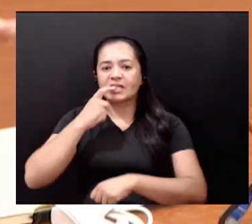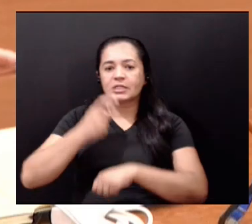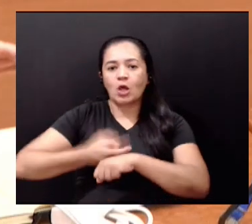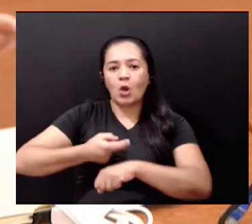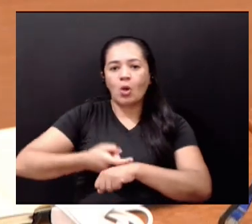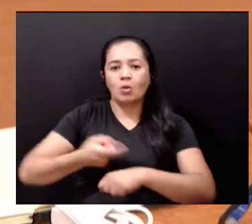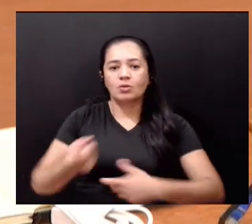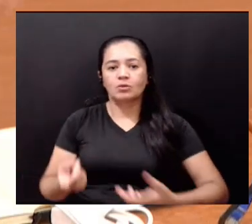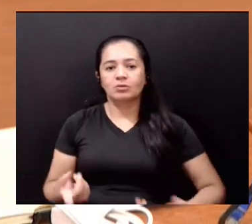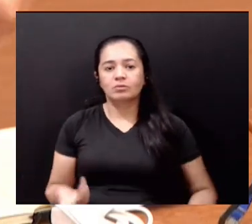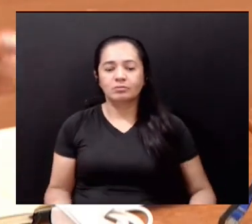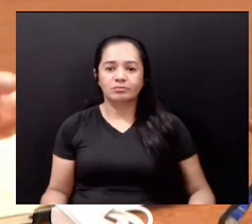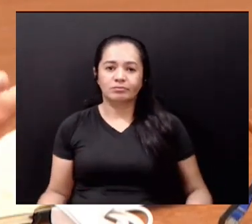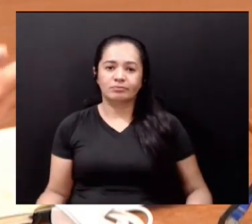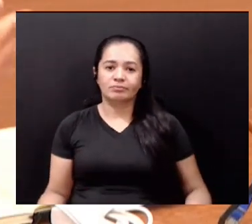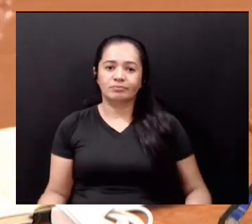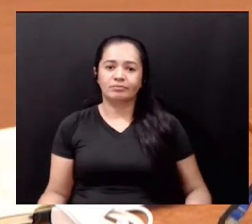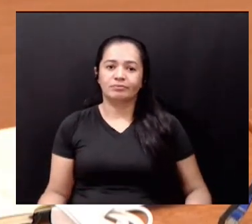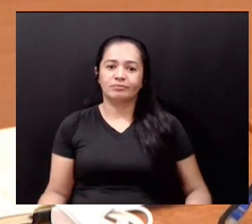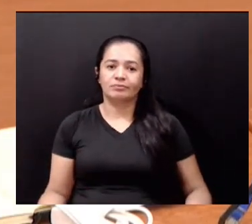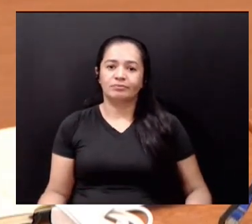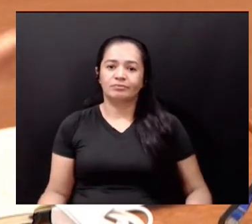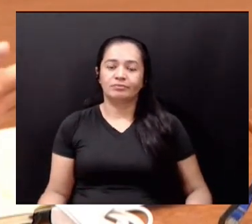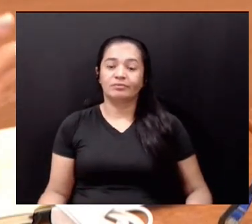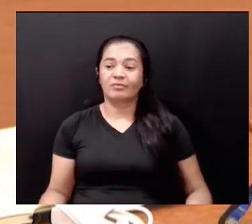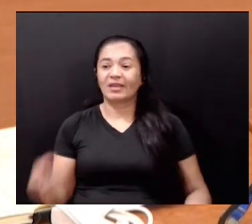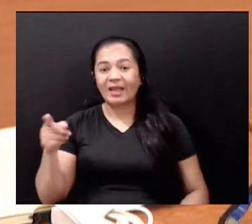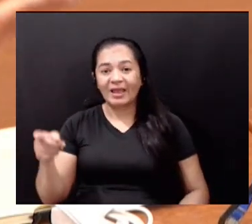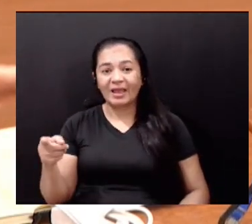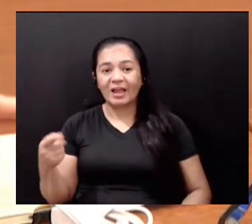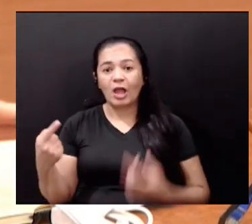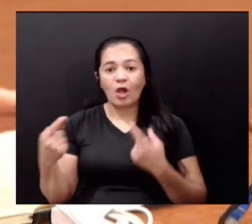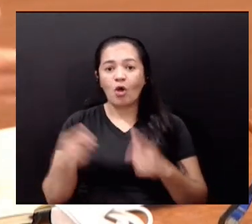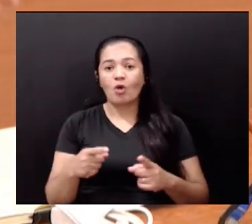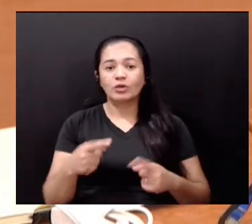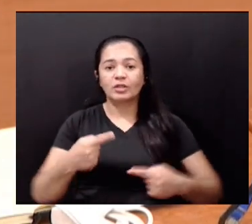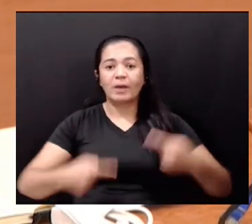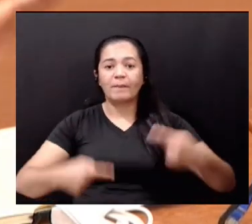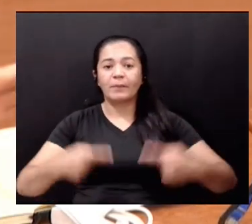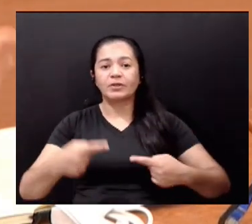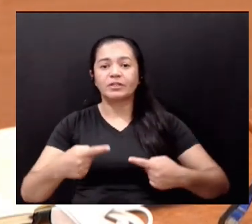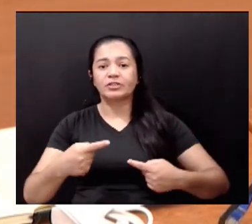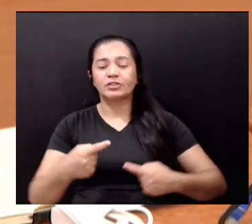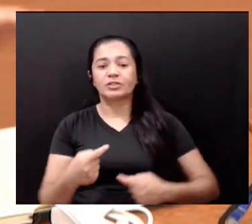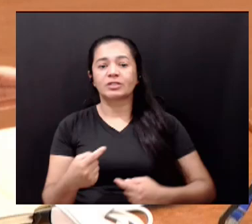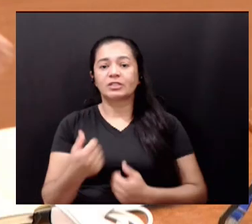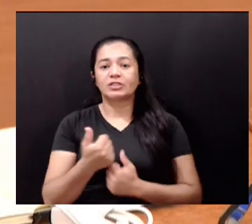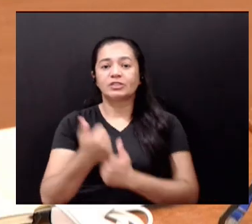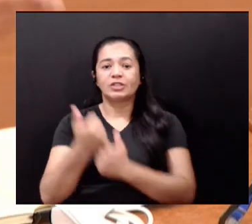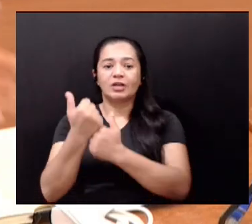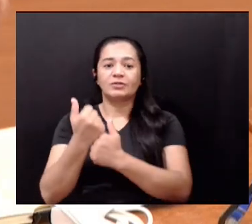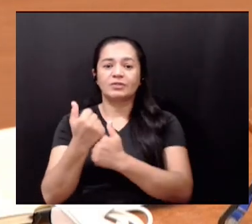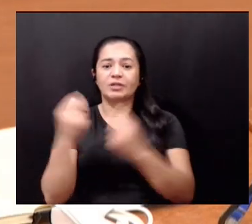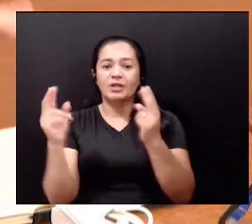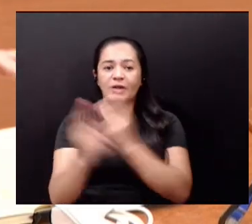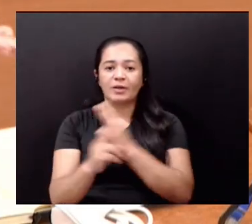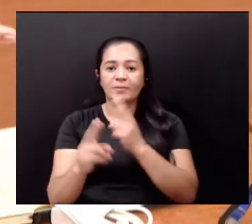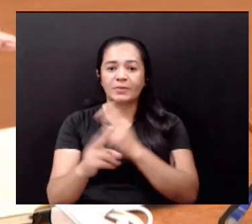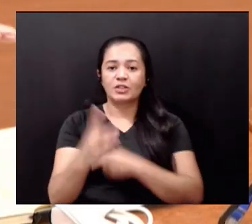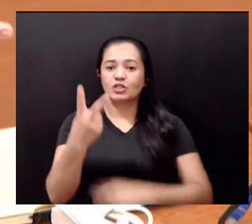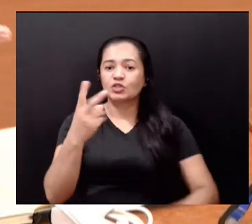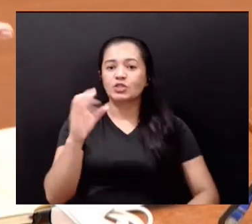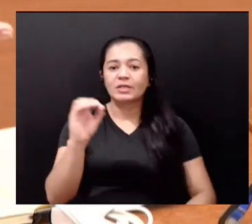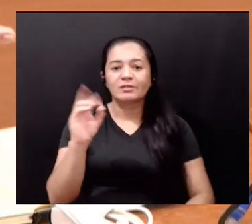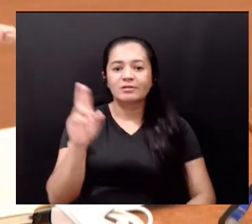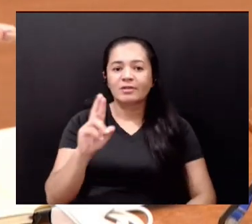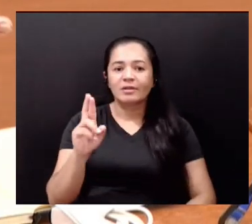Que inclusive foi contra, né, a política de auxílio emergencial, queria deixar R$200 para que as pessoas pudessem